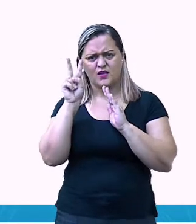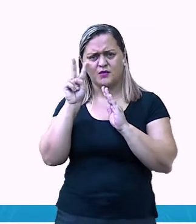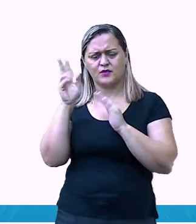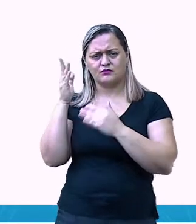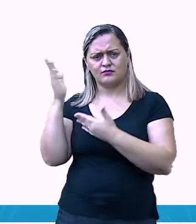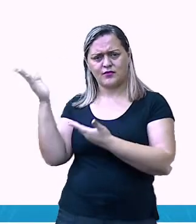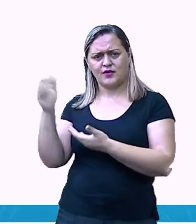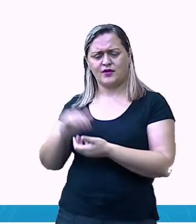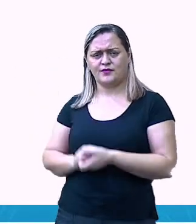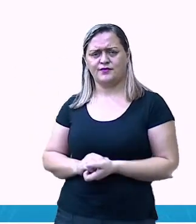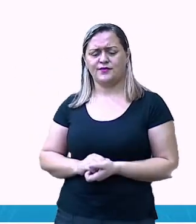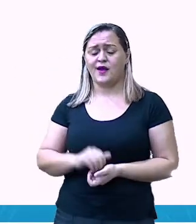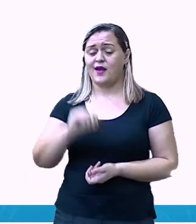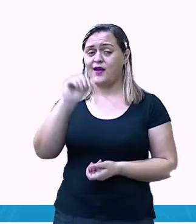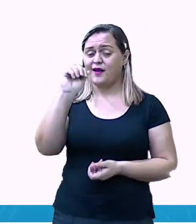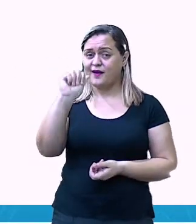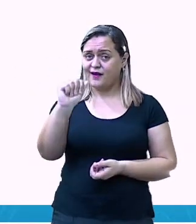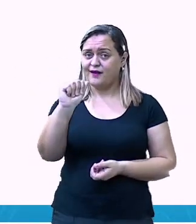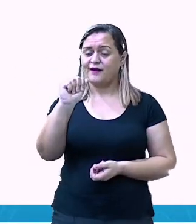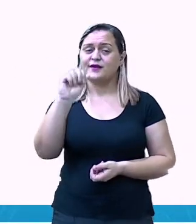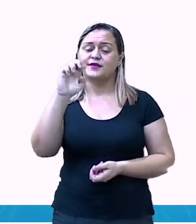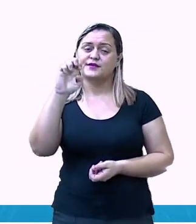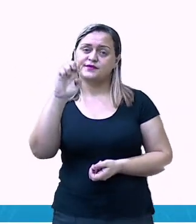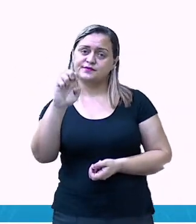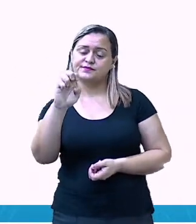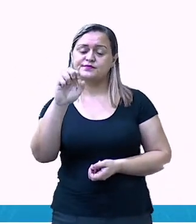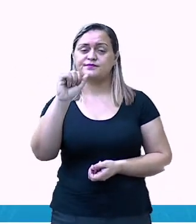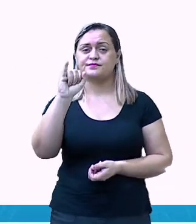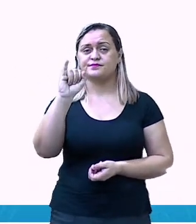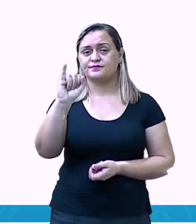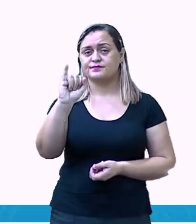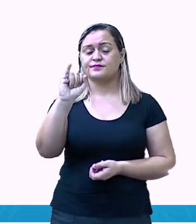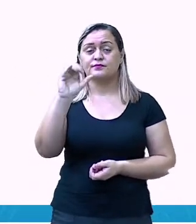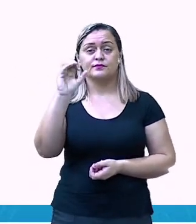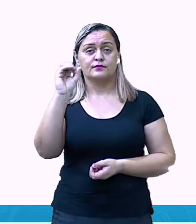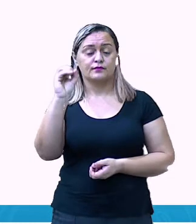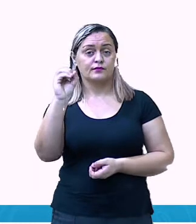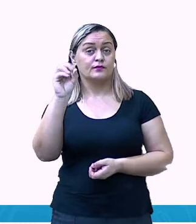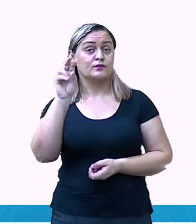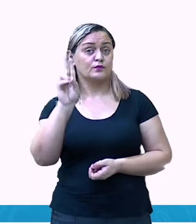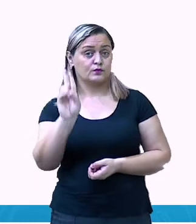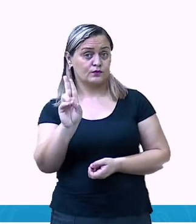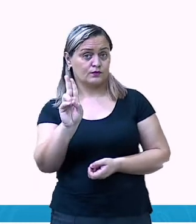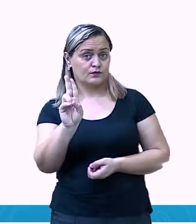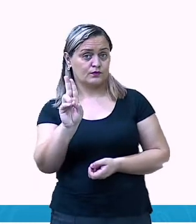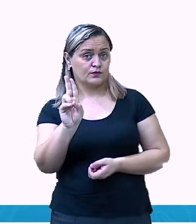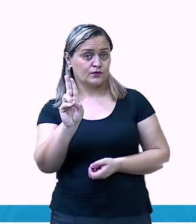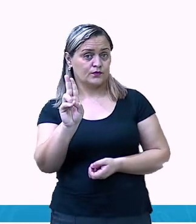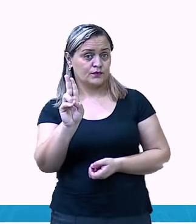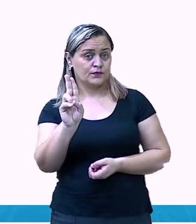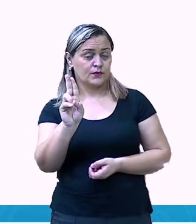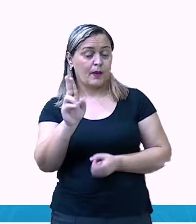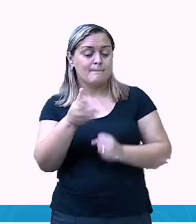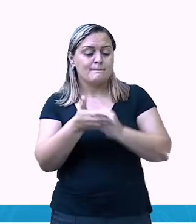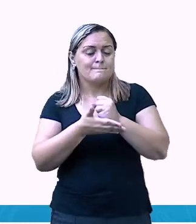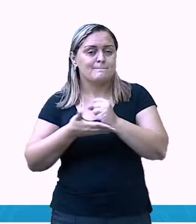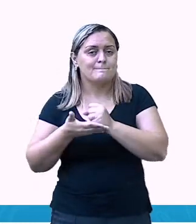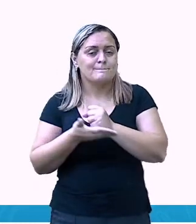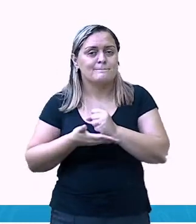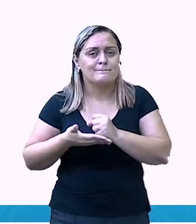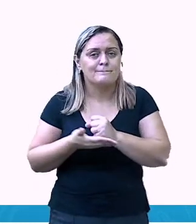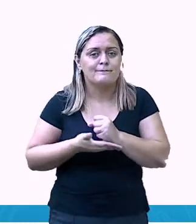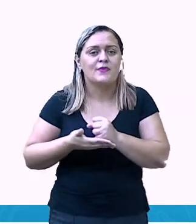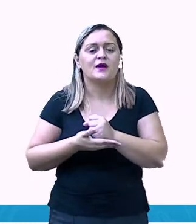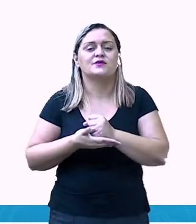então. A gente tem o A, o E, o I, o O e o U. Então, não se